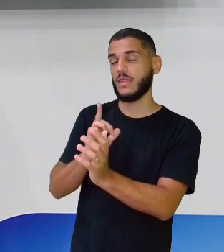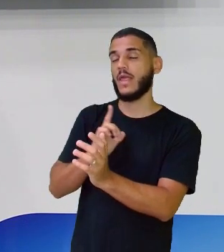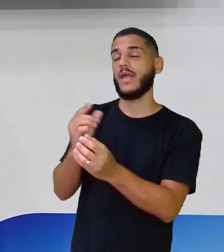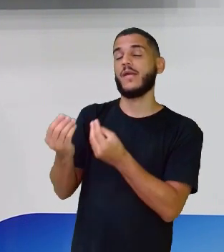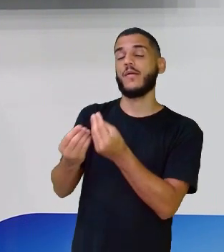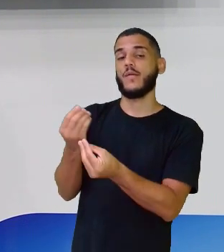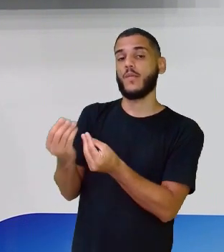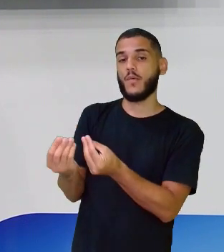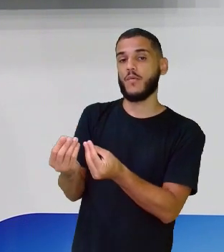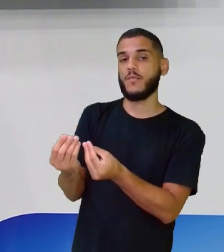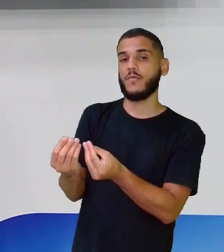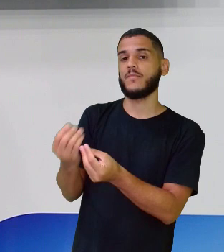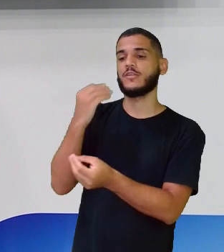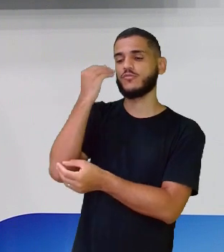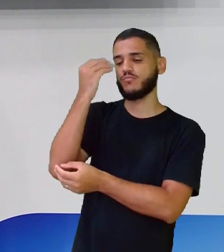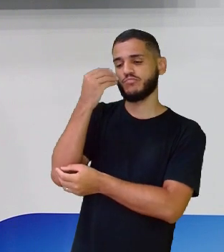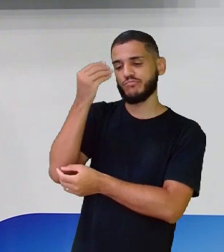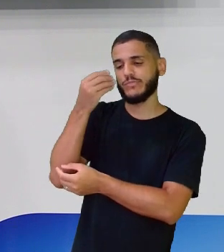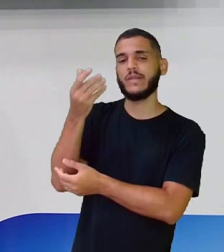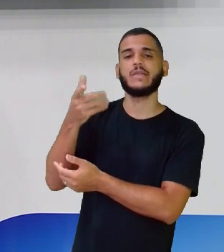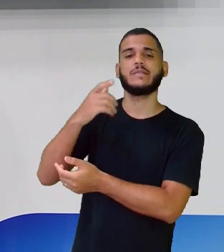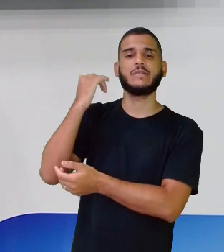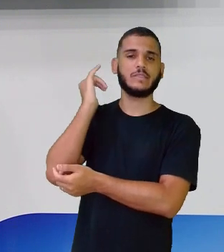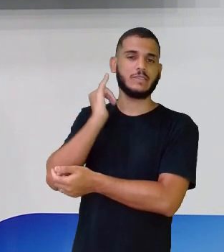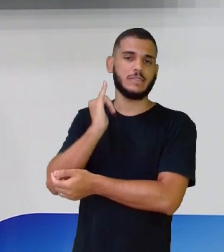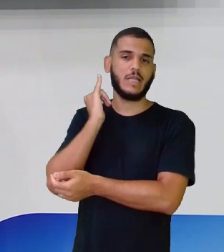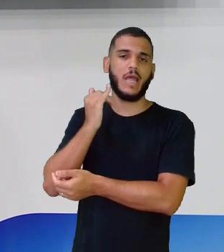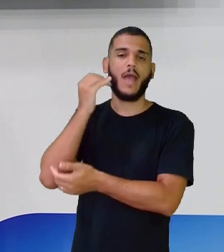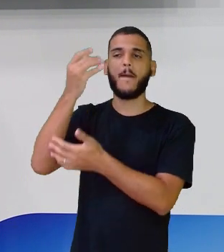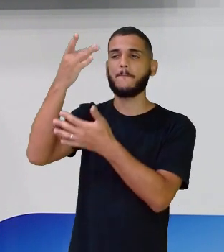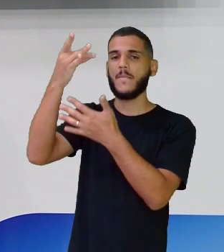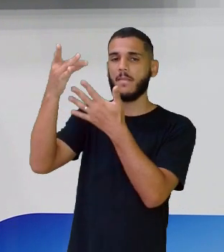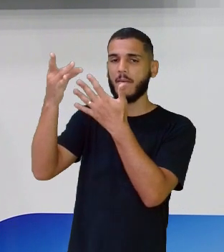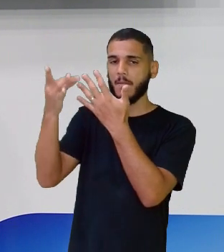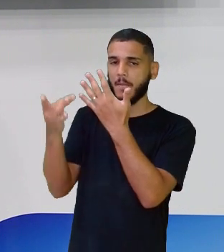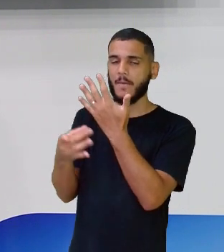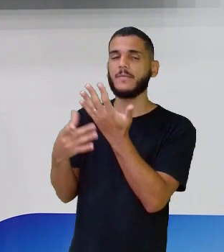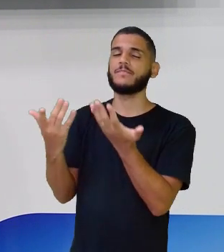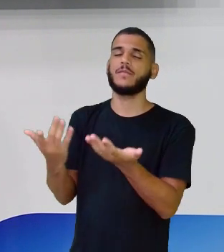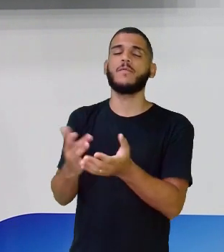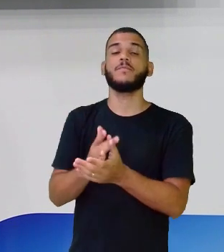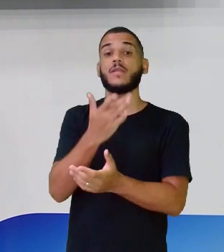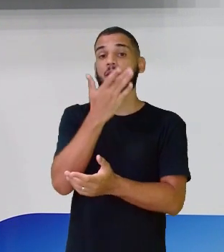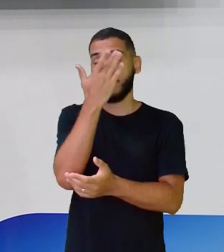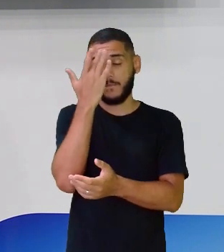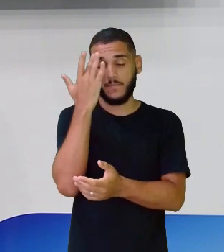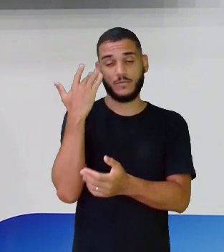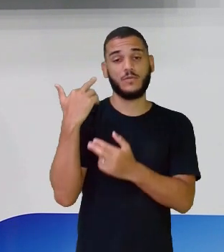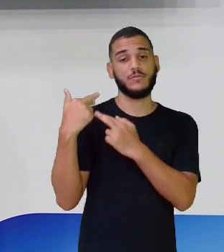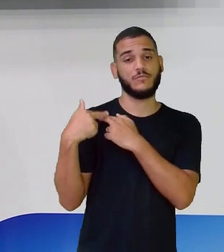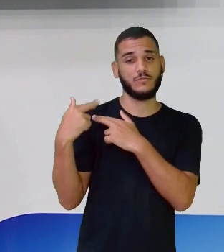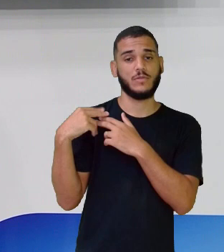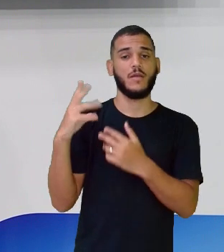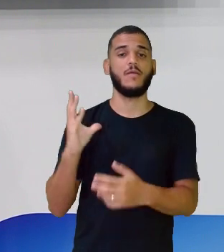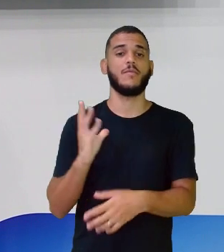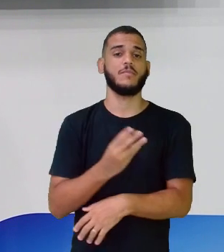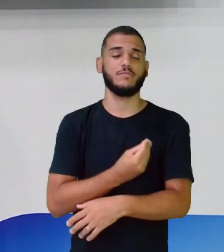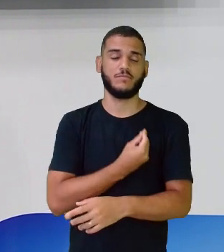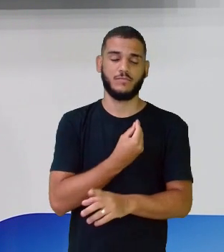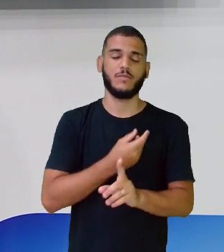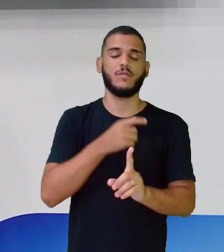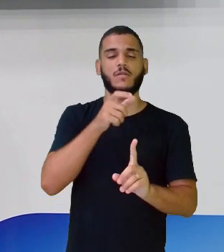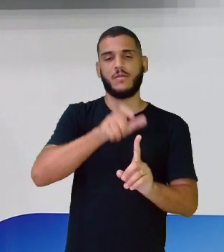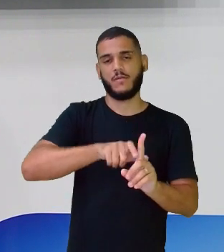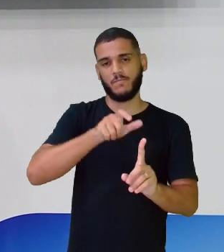escrita a biografia da vida dela. Então, o escritor, o autor da biografia de uma pessoa que já faleceu,